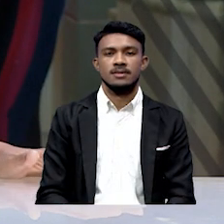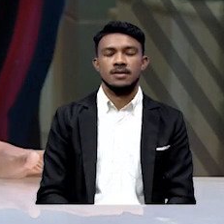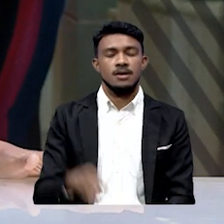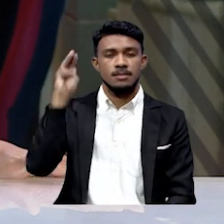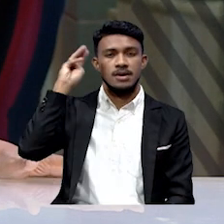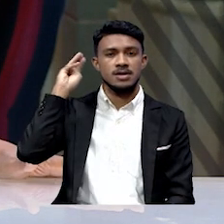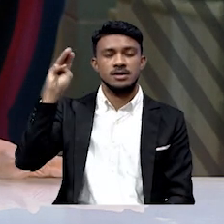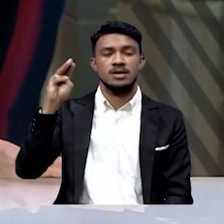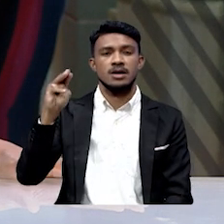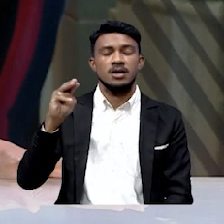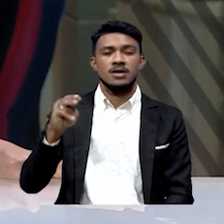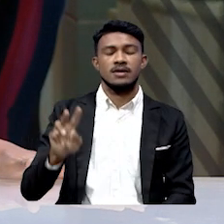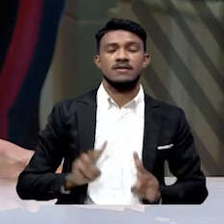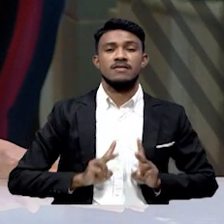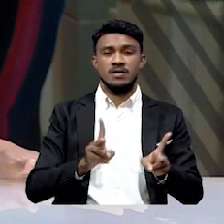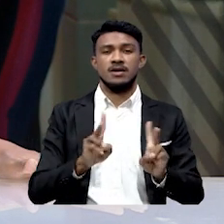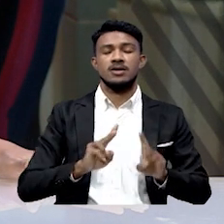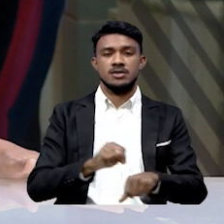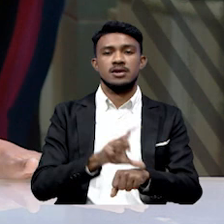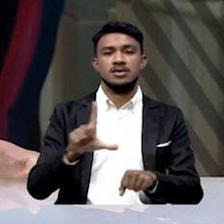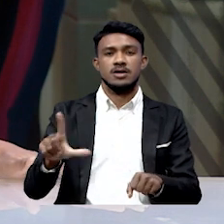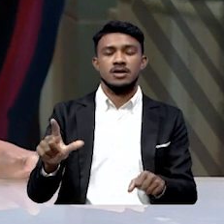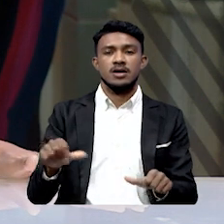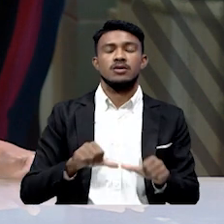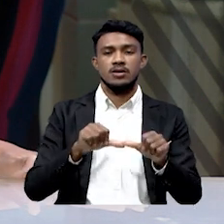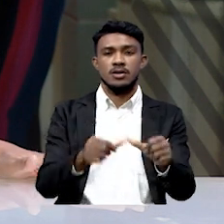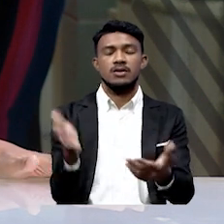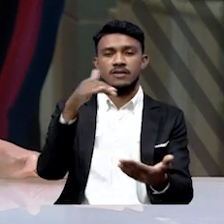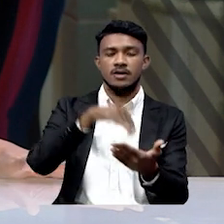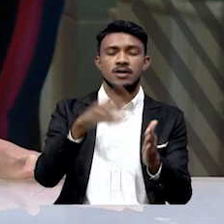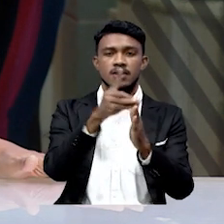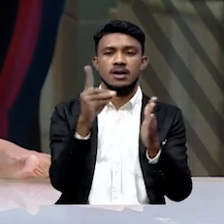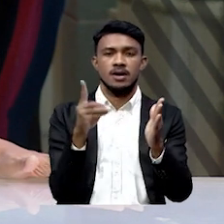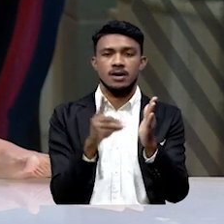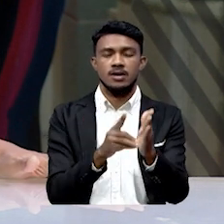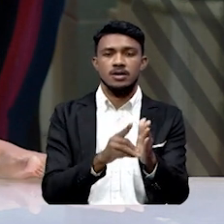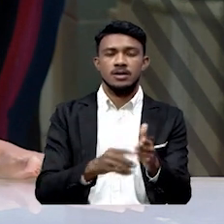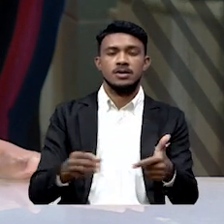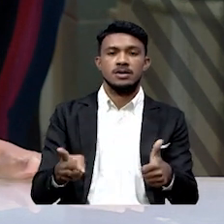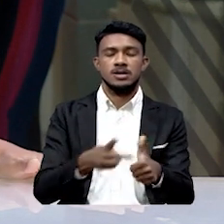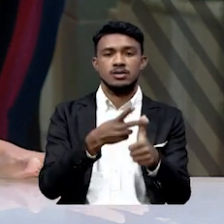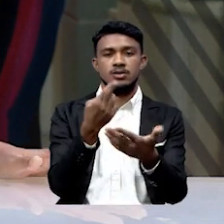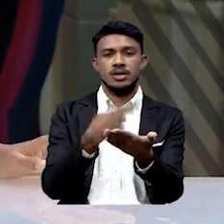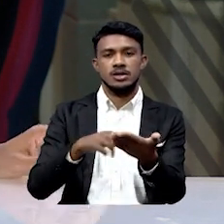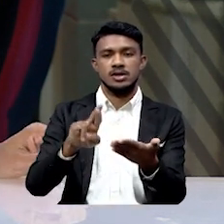Ministério de Assuntos Combatentes e Libertação Nacional se arrufa a validação dados combate segundo o registro.